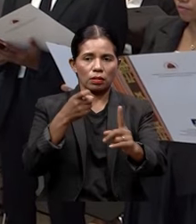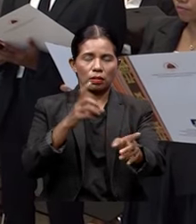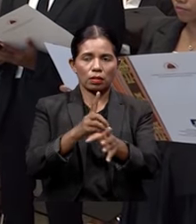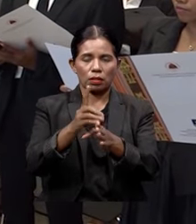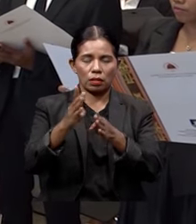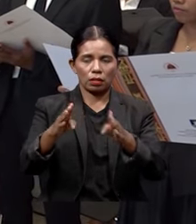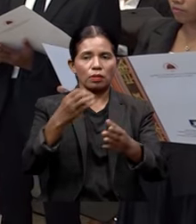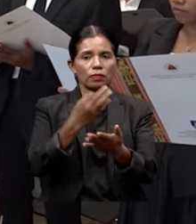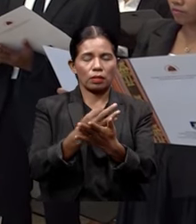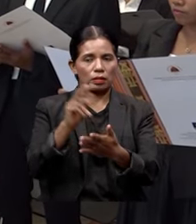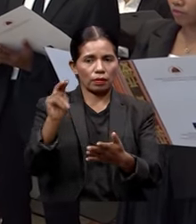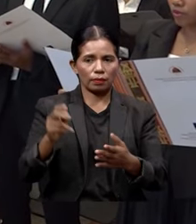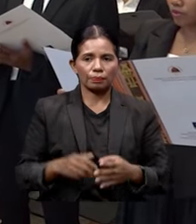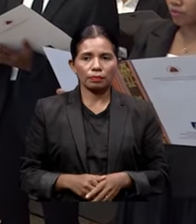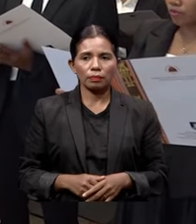Direção Finanças nian.